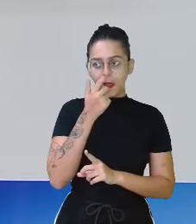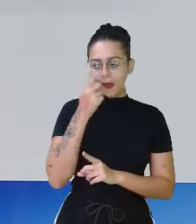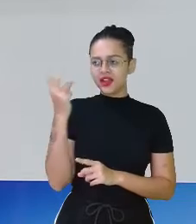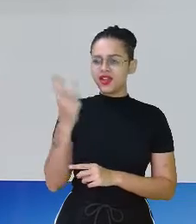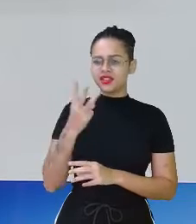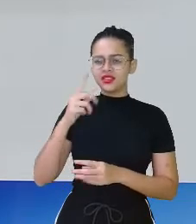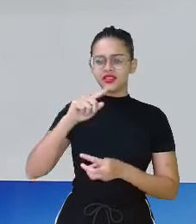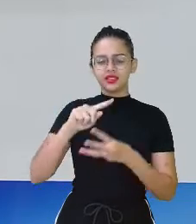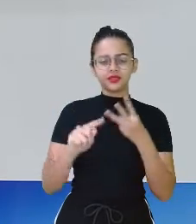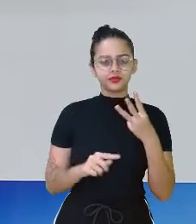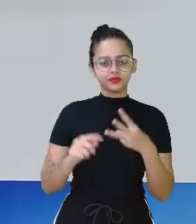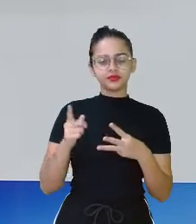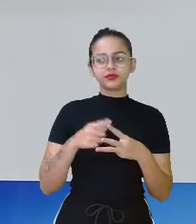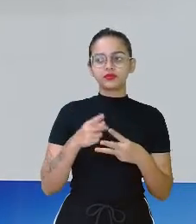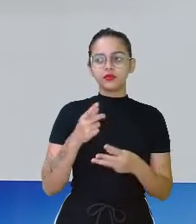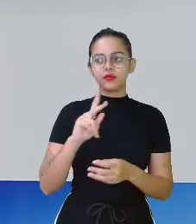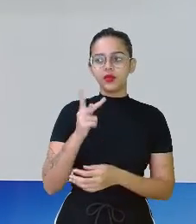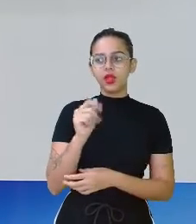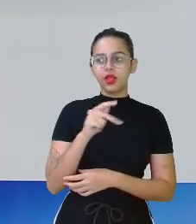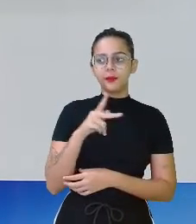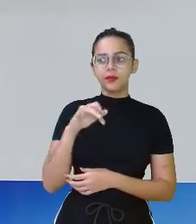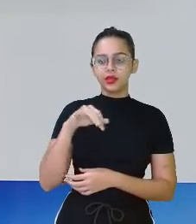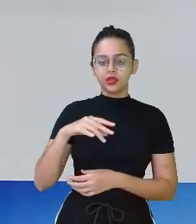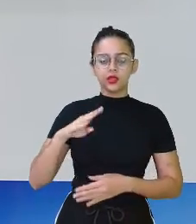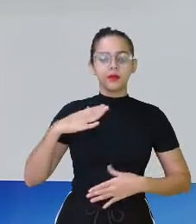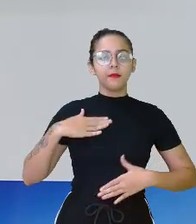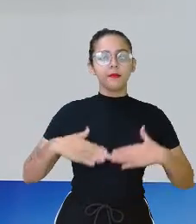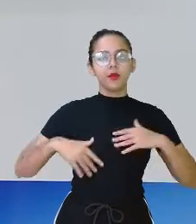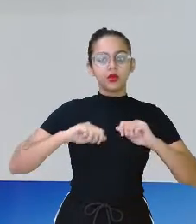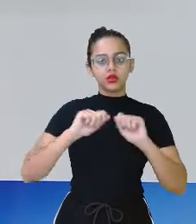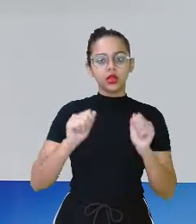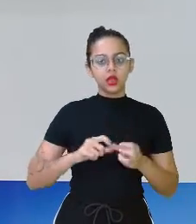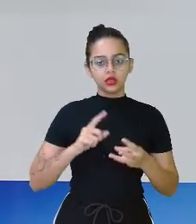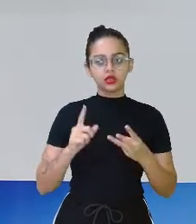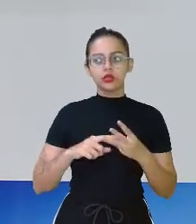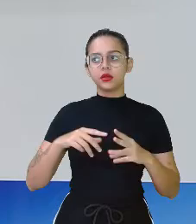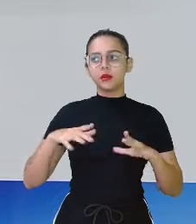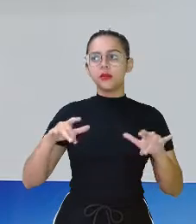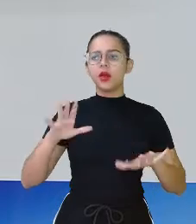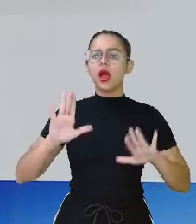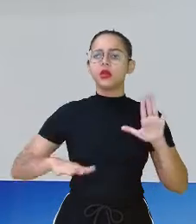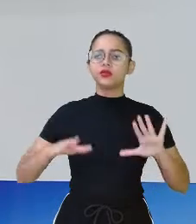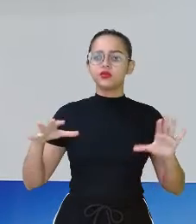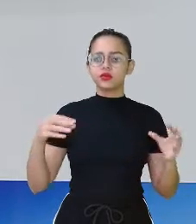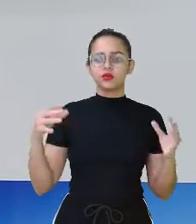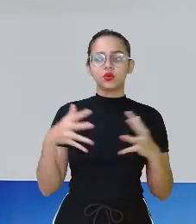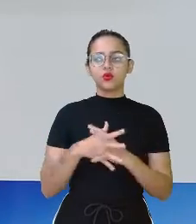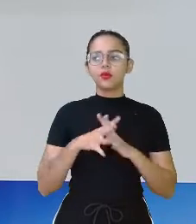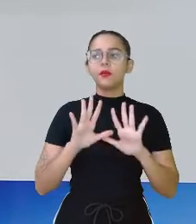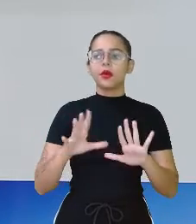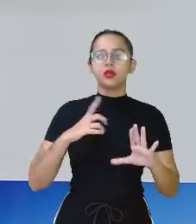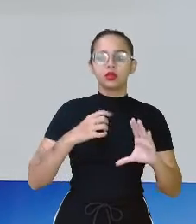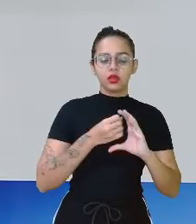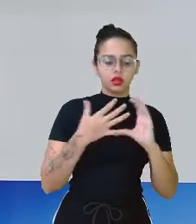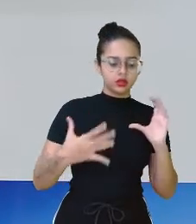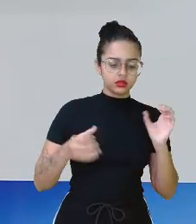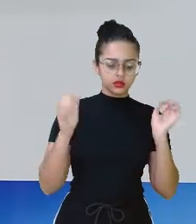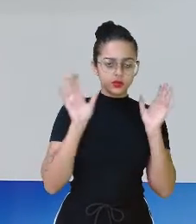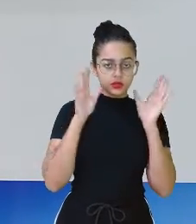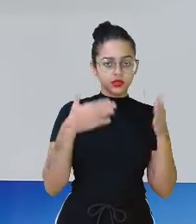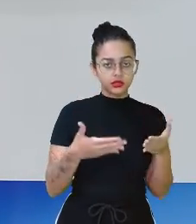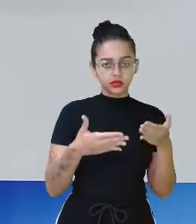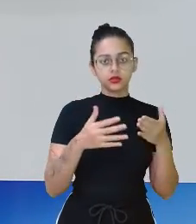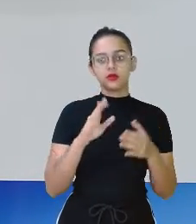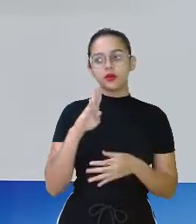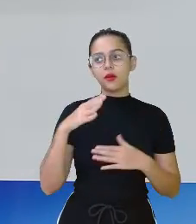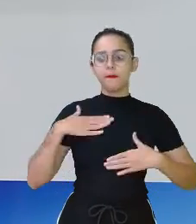happening, a body art e a performance, elas às vezes se confundem, mas têm características bem específicas. No